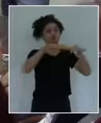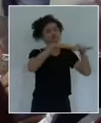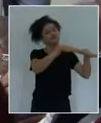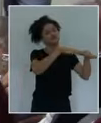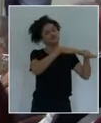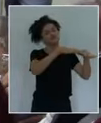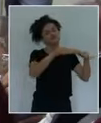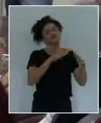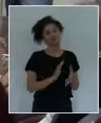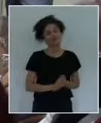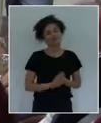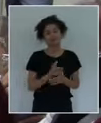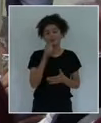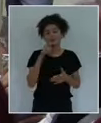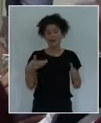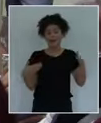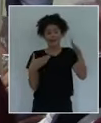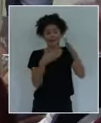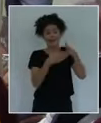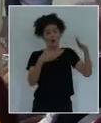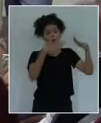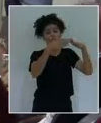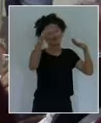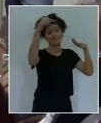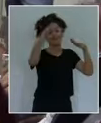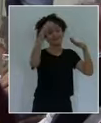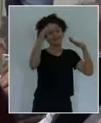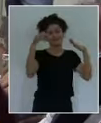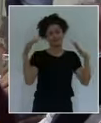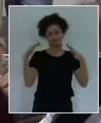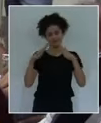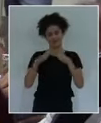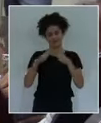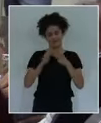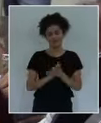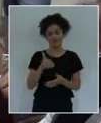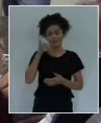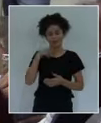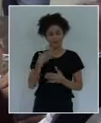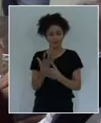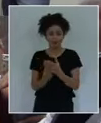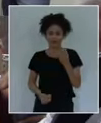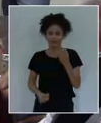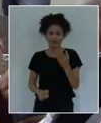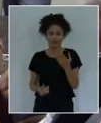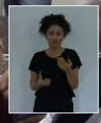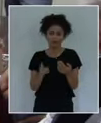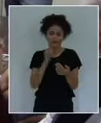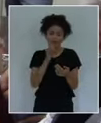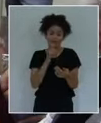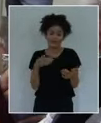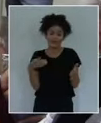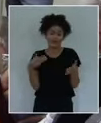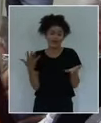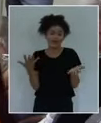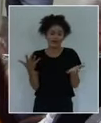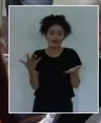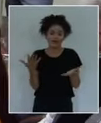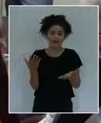teto, ela falou, Machado, até o meu arroz foi embora. Ela mostrou, e realmente eu entrei lá, a água foi no teto,